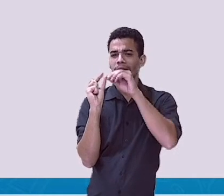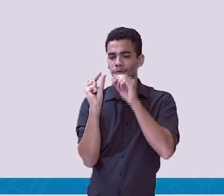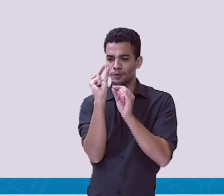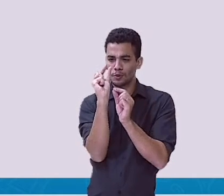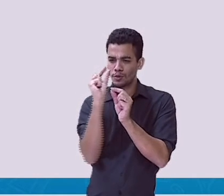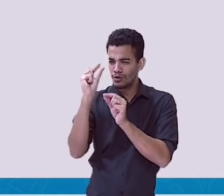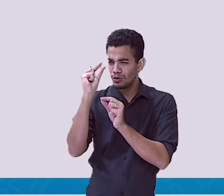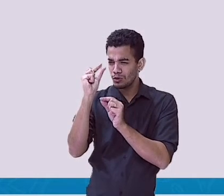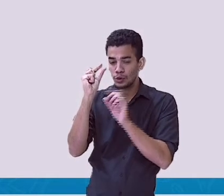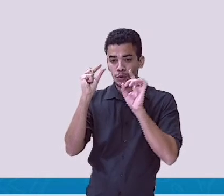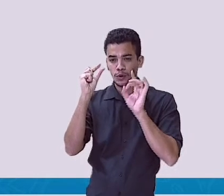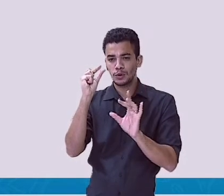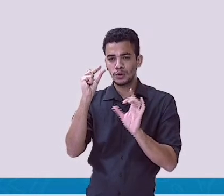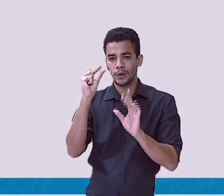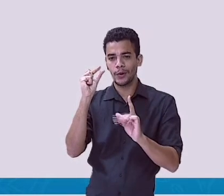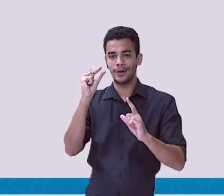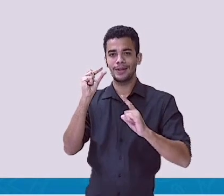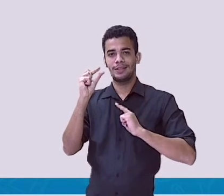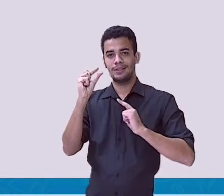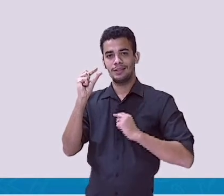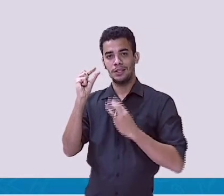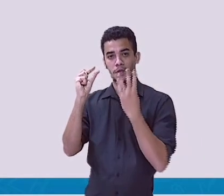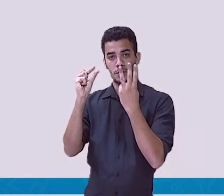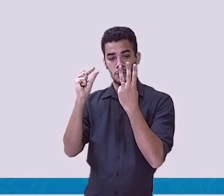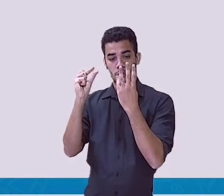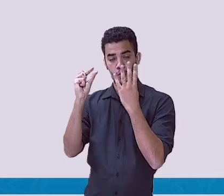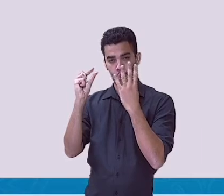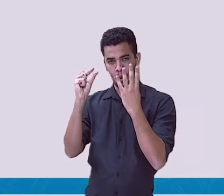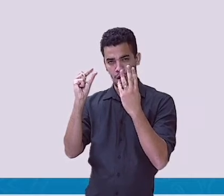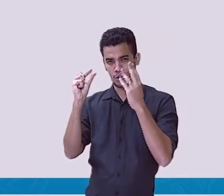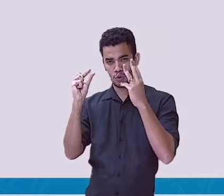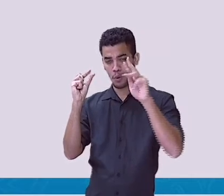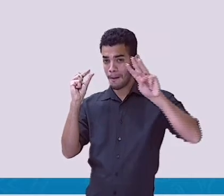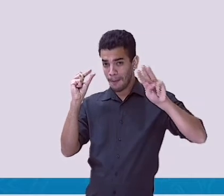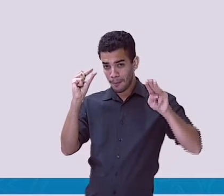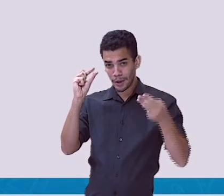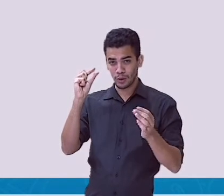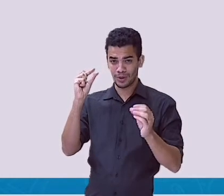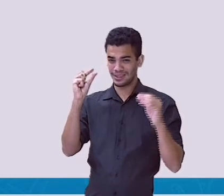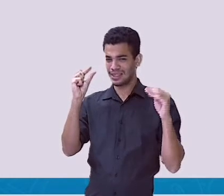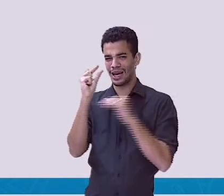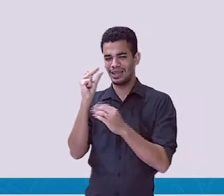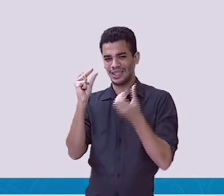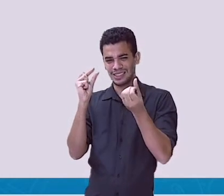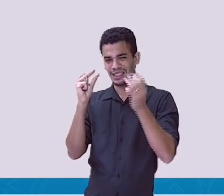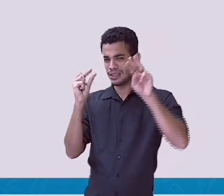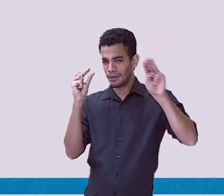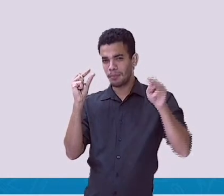Quando você vai lá, o médico te pede assim, vamos fazer um hemograma completo. Aí tá lá.